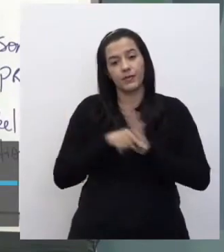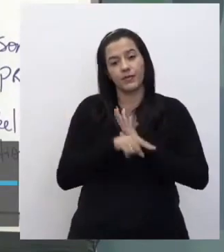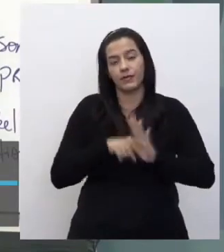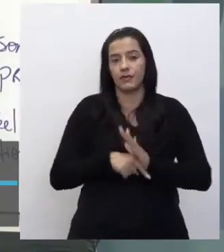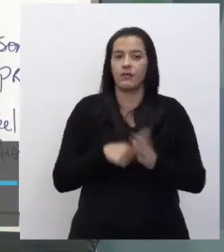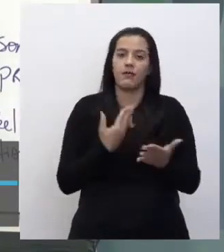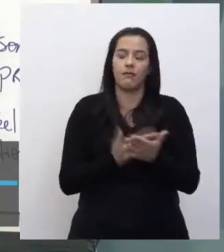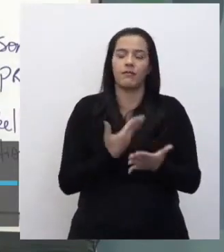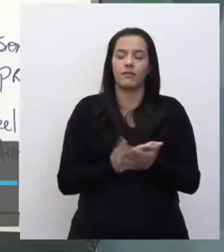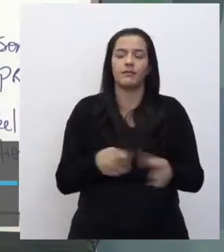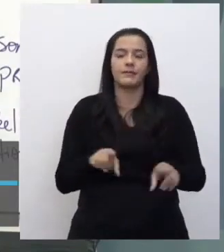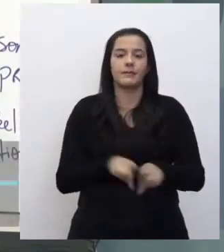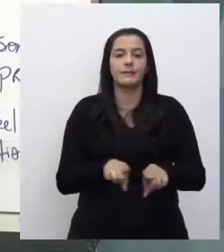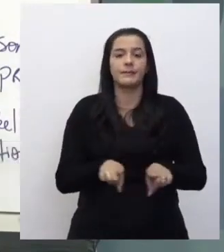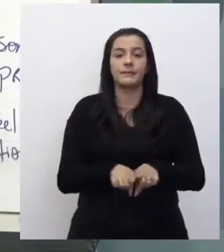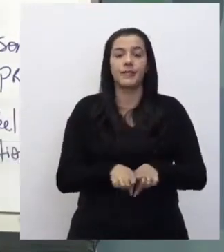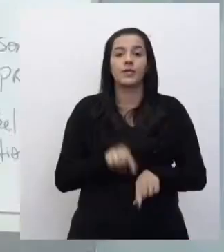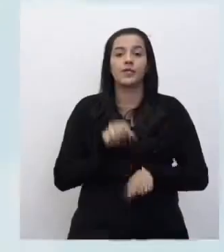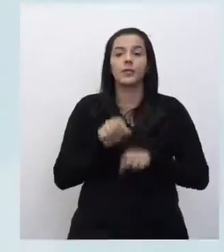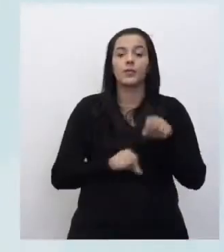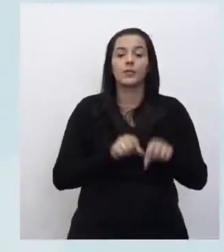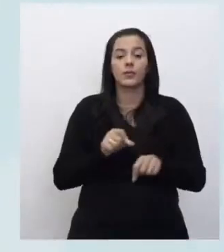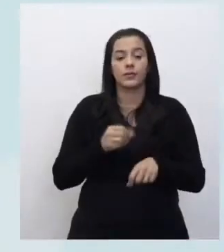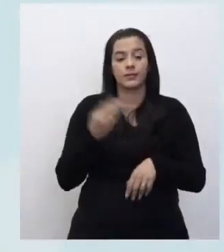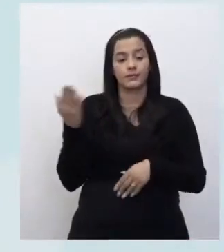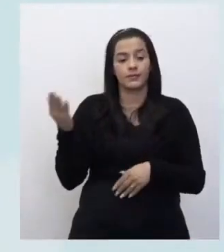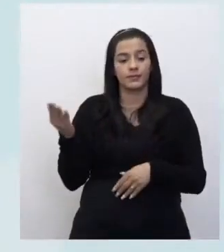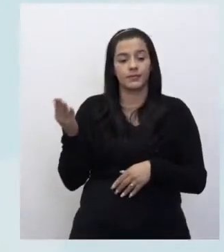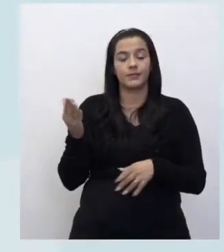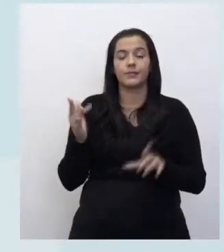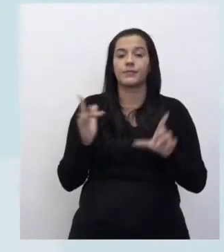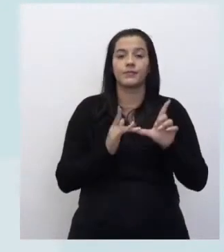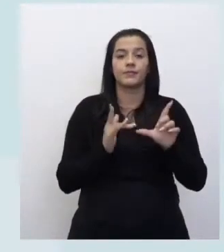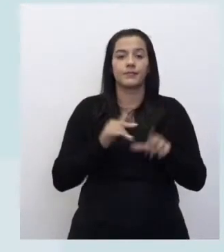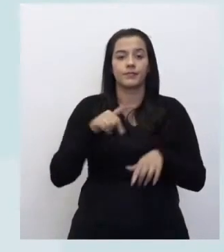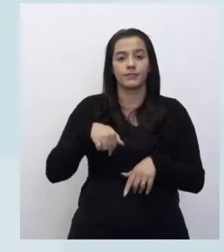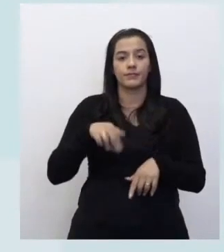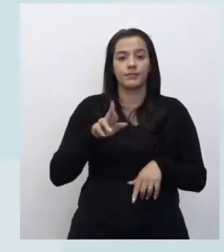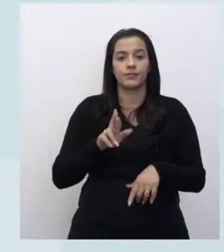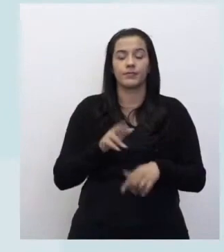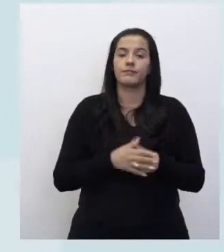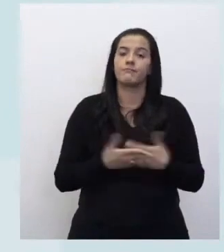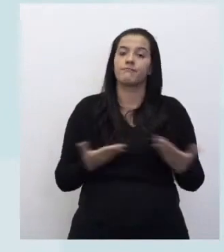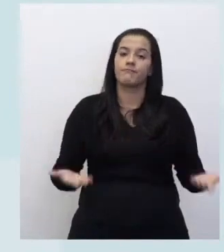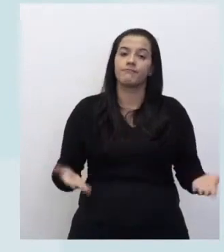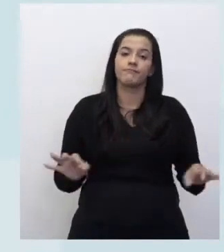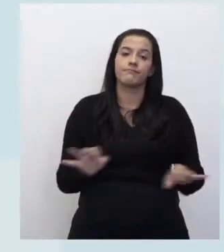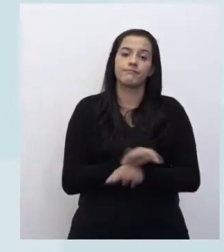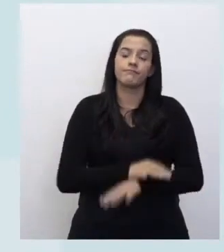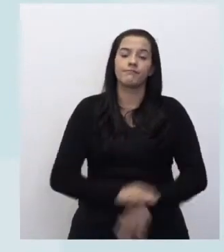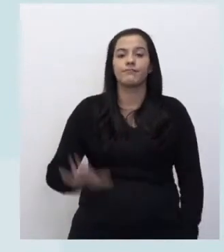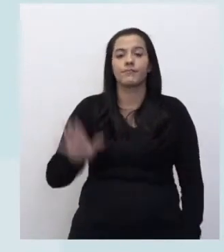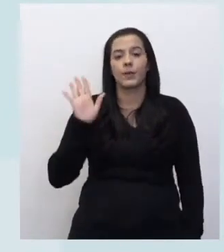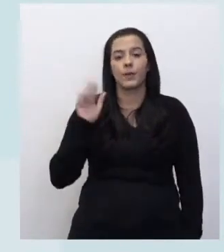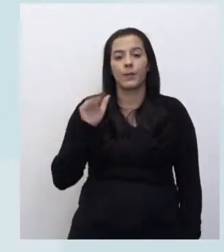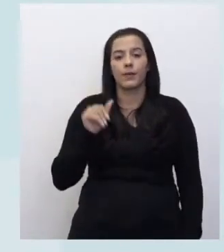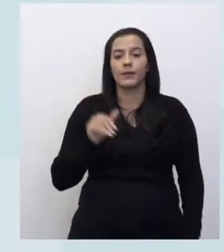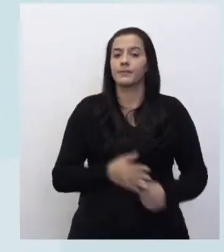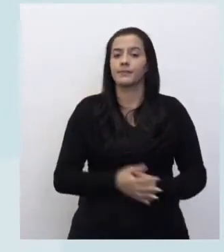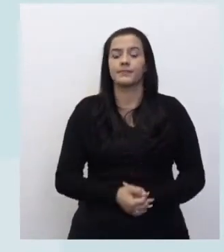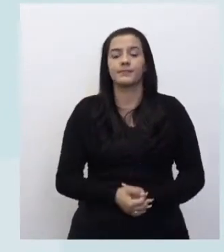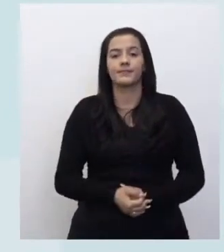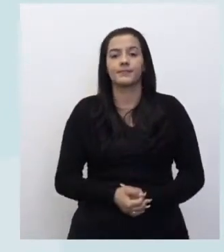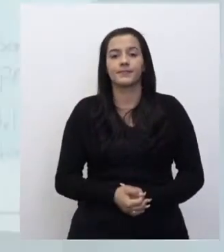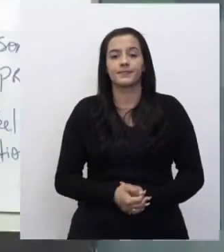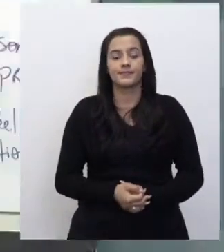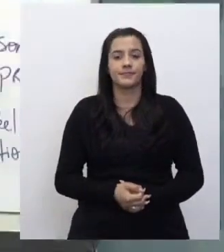aula também, colocando nesse QR Code. Né? Ed, já está na hora da gente falar um bye para eles, não é isso?